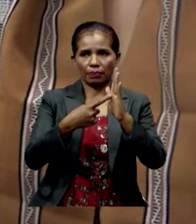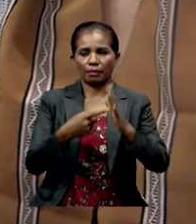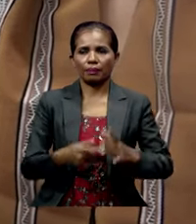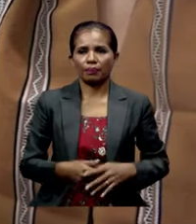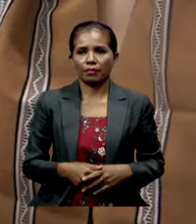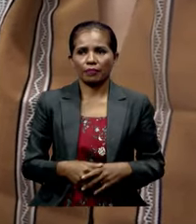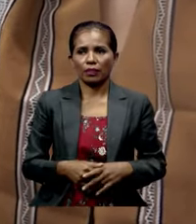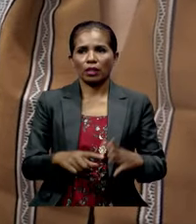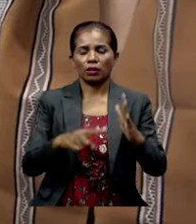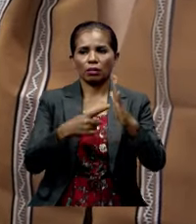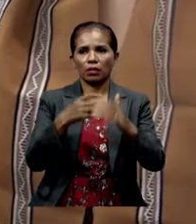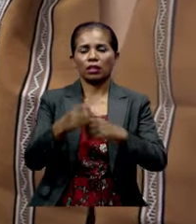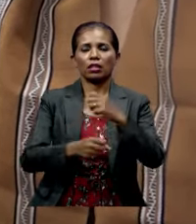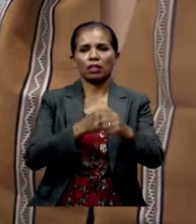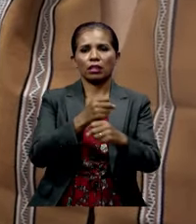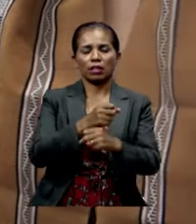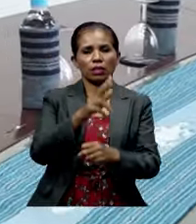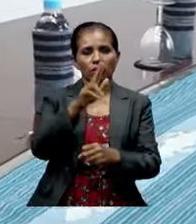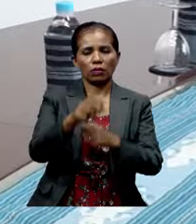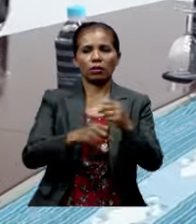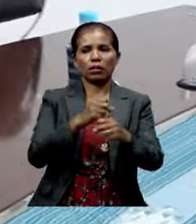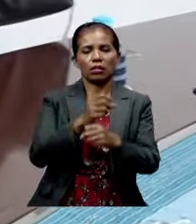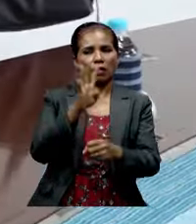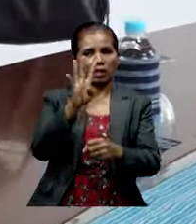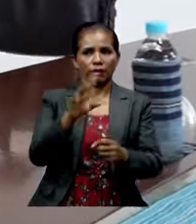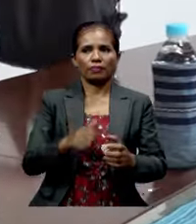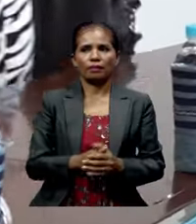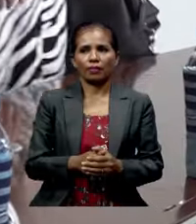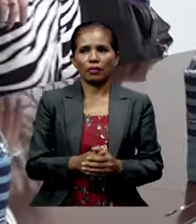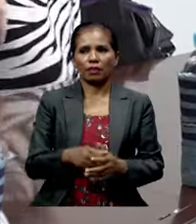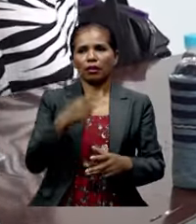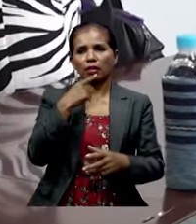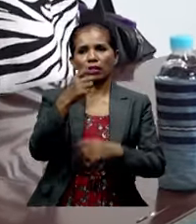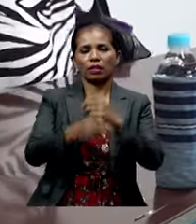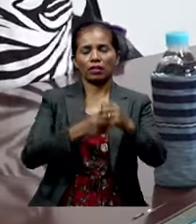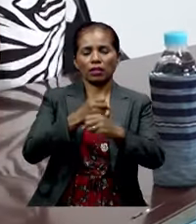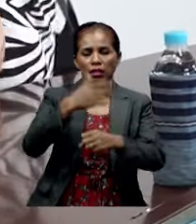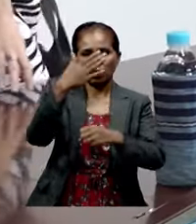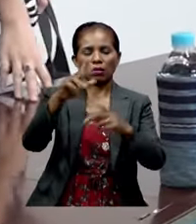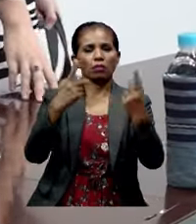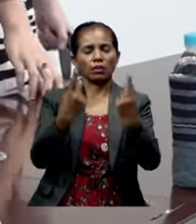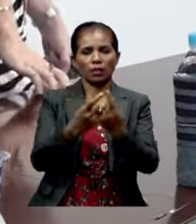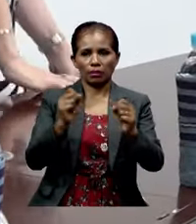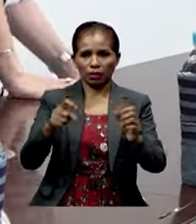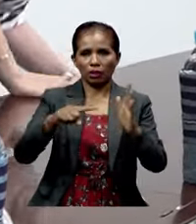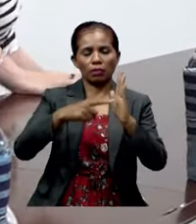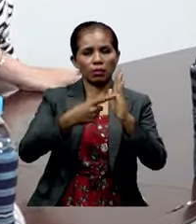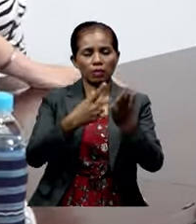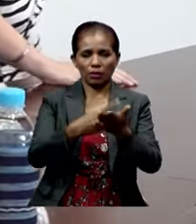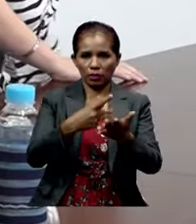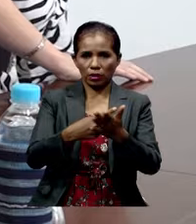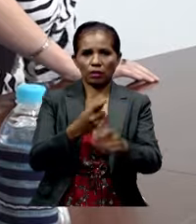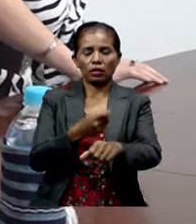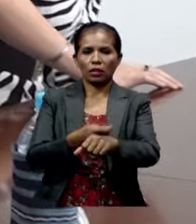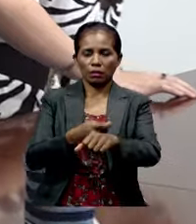tu começa, tinha tolo, tinha rato, você nem outro. Datuk Hateten tinha uma empresa bele hahu ona projeto ne tuir tempo